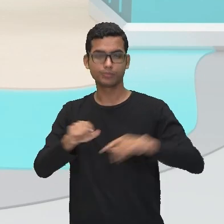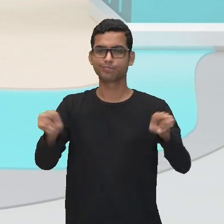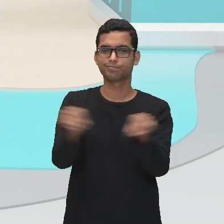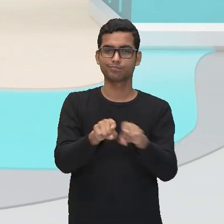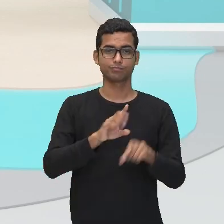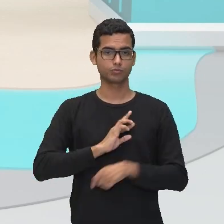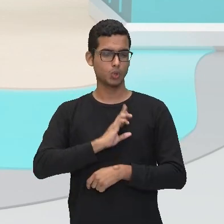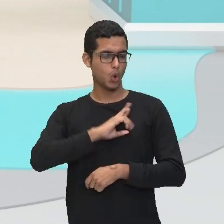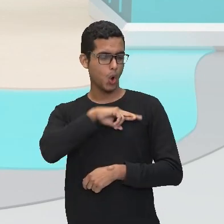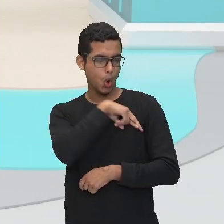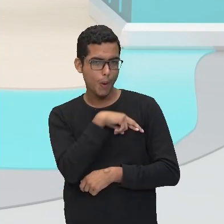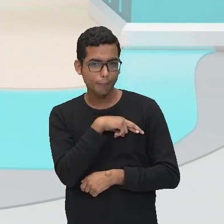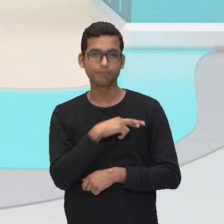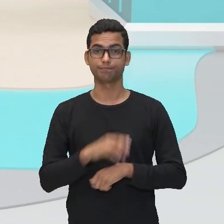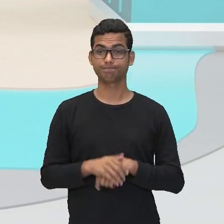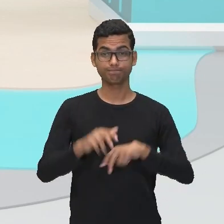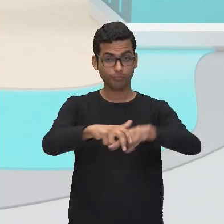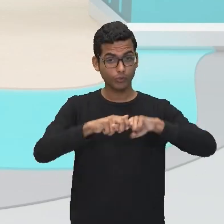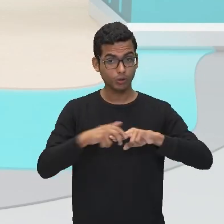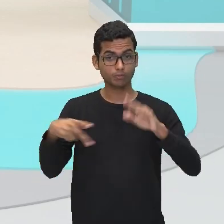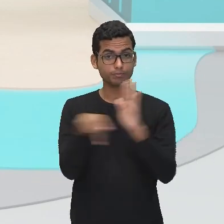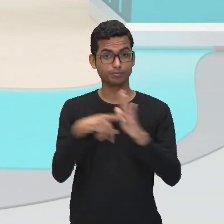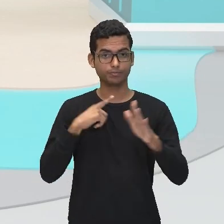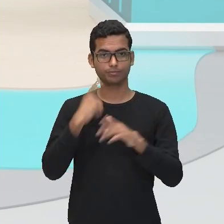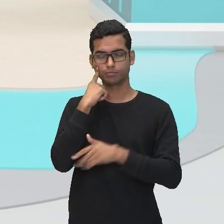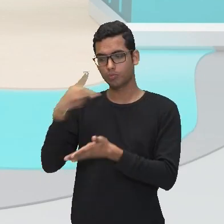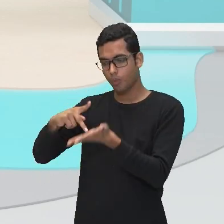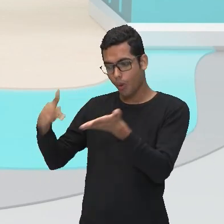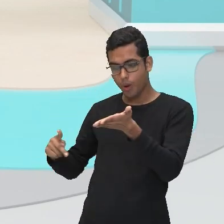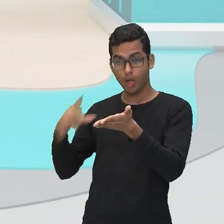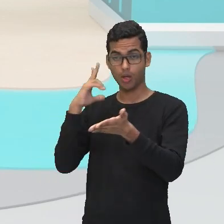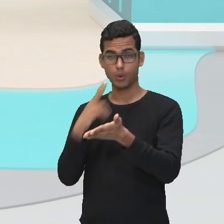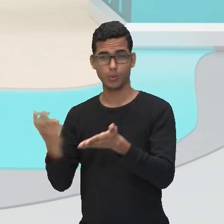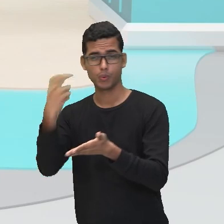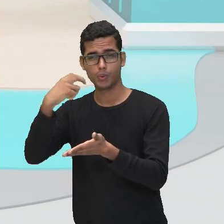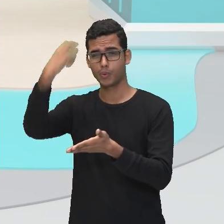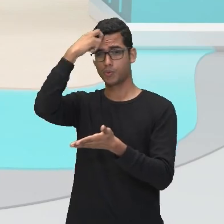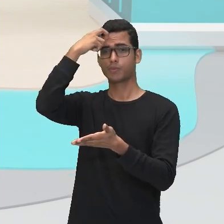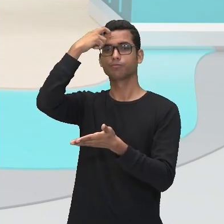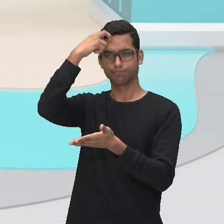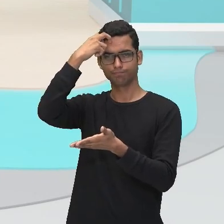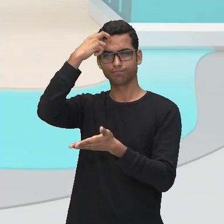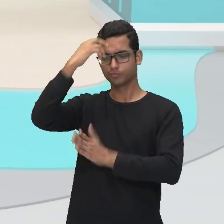Por quê? Porque eram através dos poemas que a cultura ia sendo